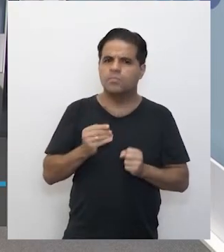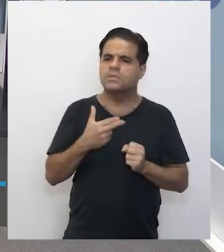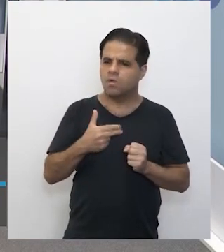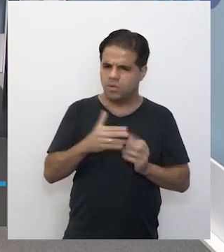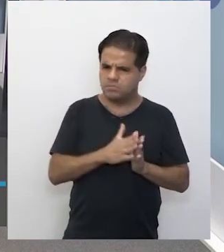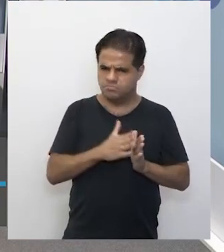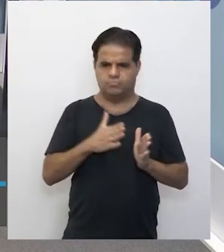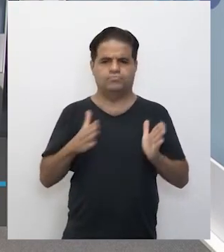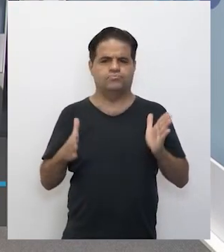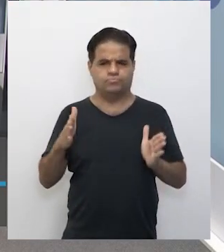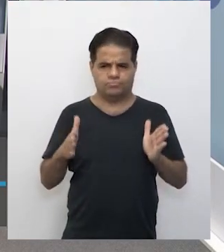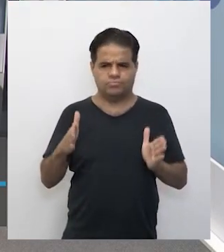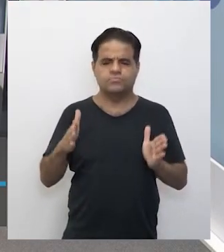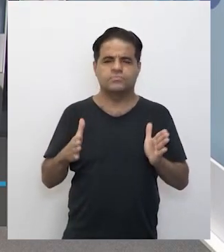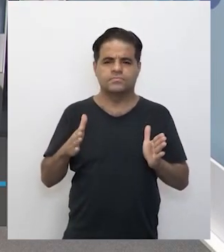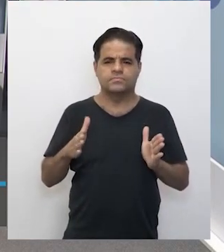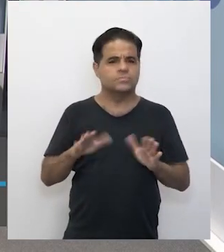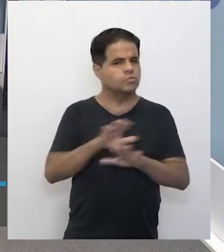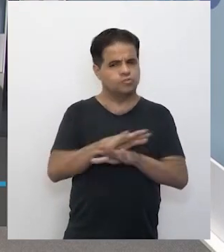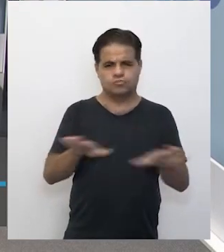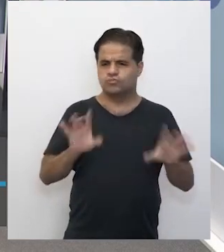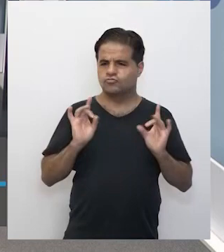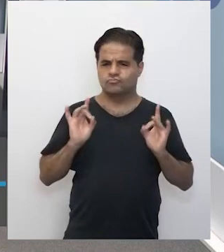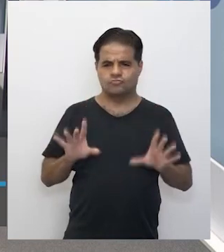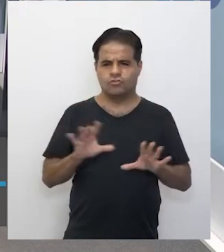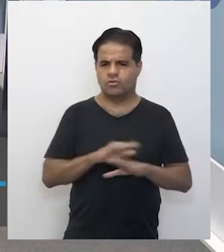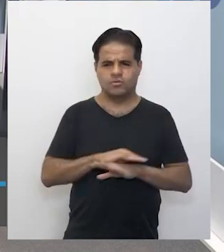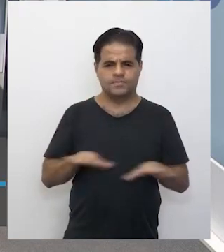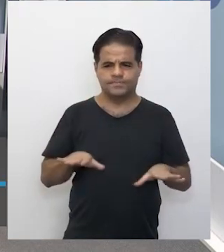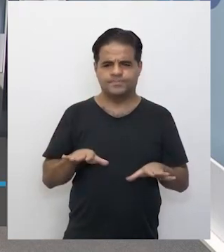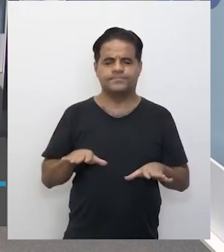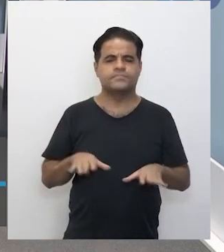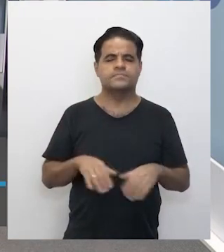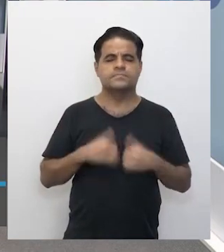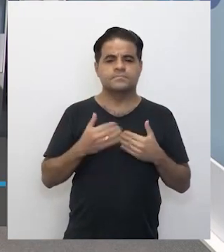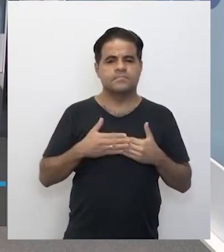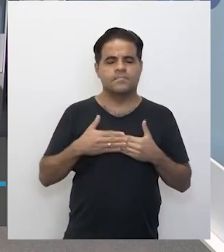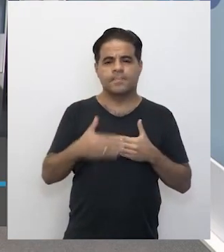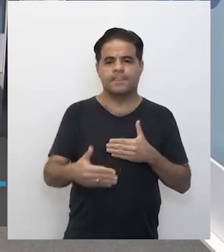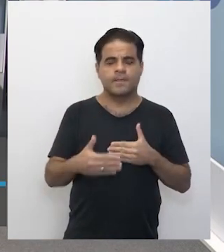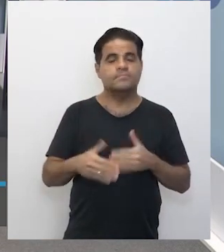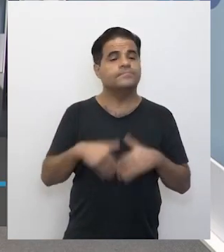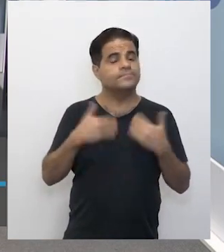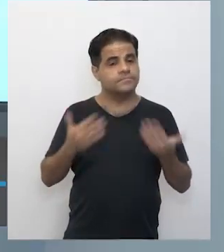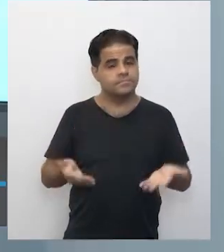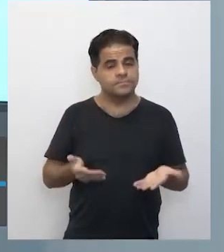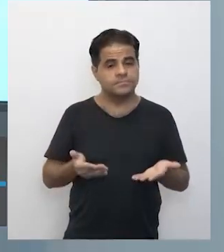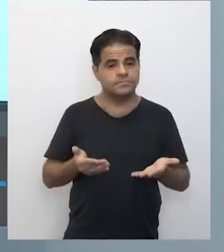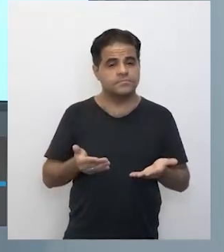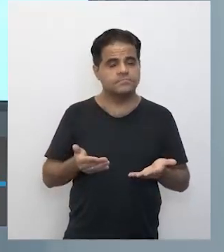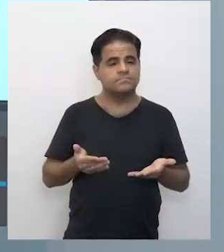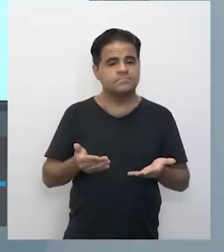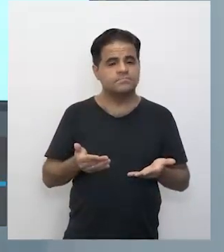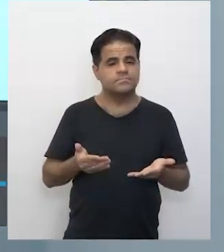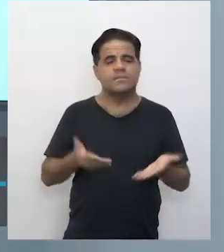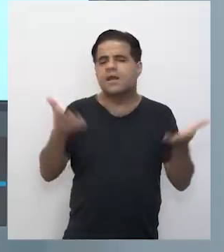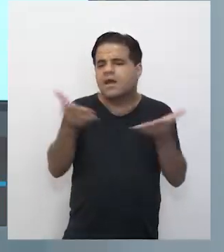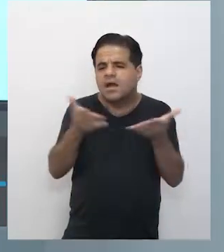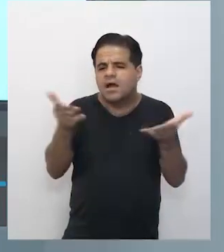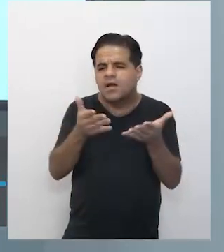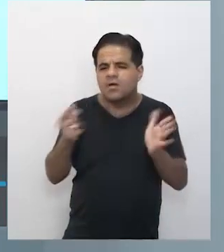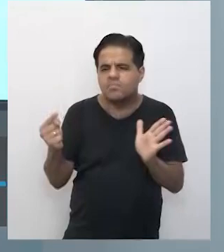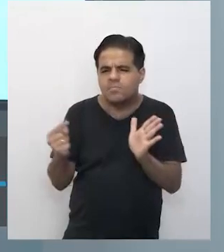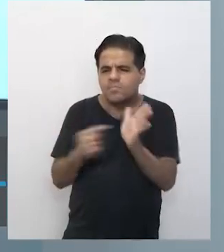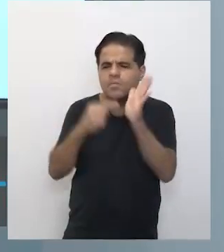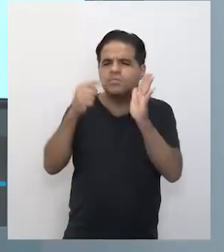acontecer. 7 mil anos, Só isso, anos. detalhe, né? Que Só isso. São 7 mil anos? Então, agora esse aqui é um ponto